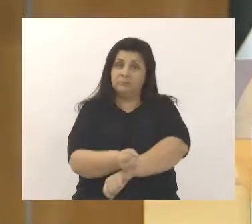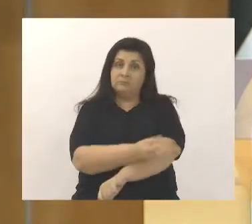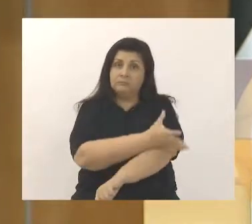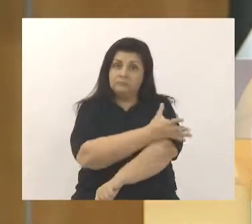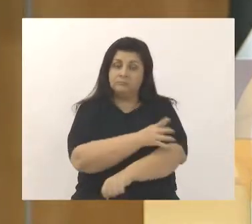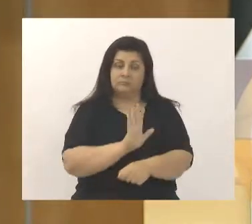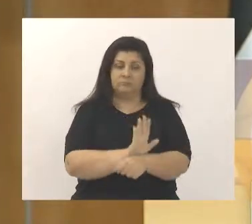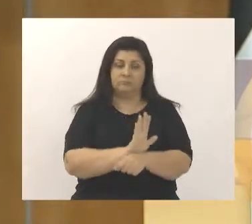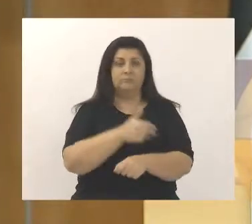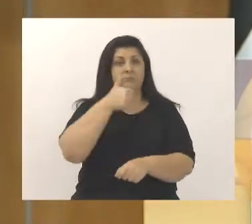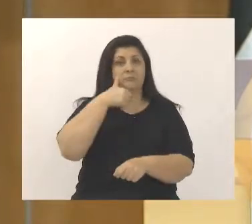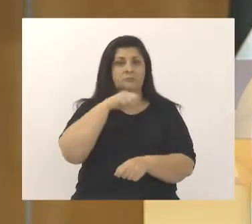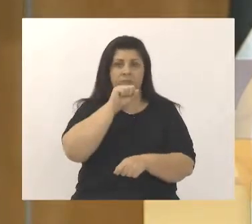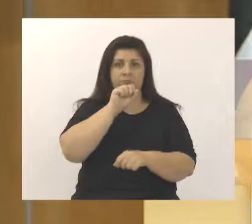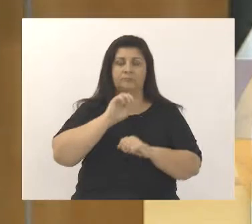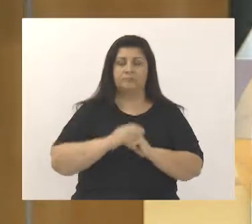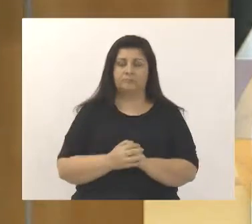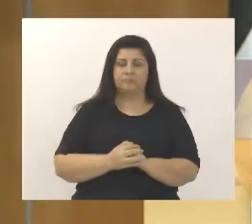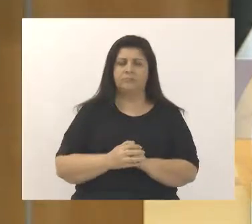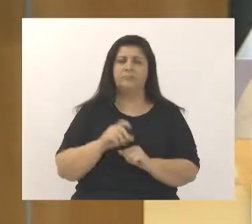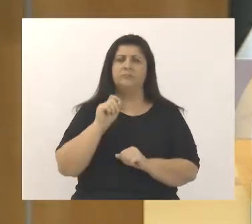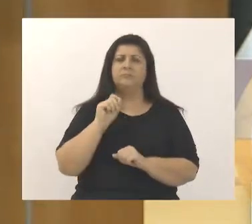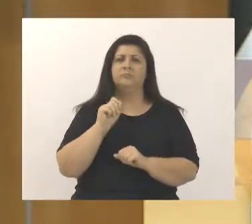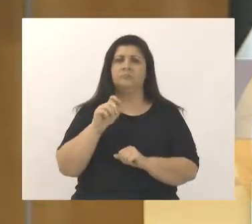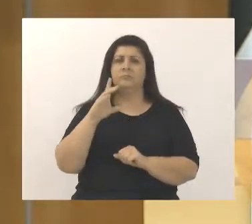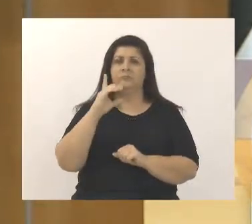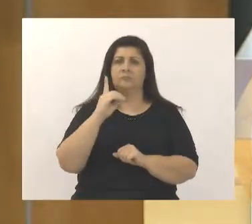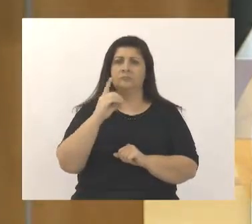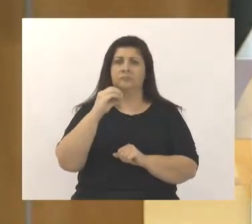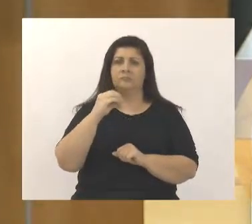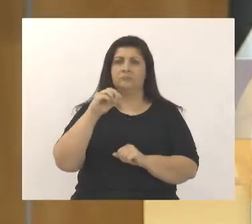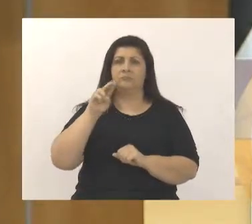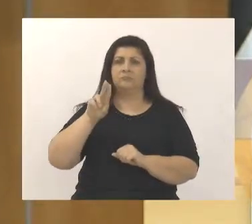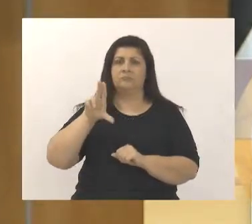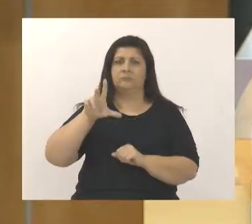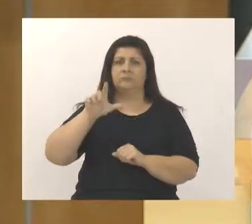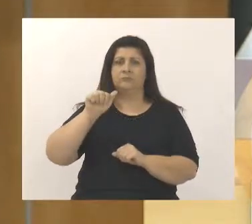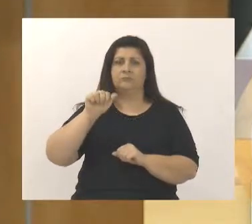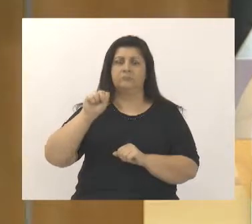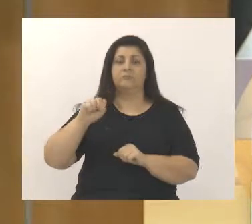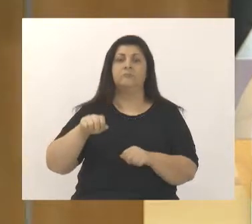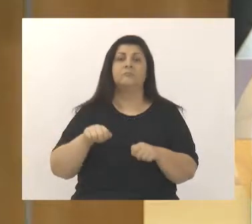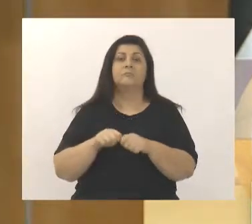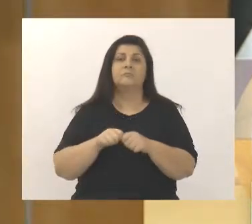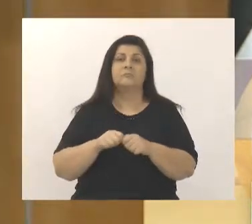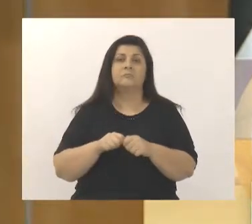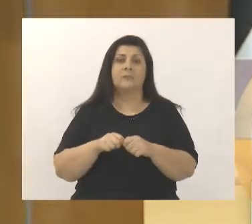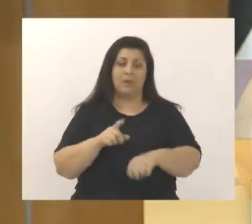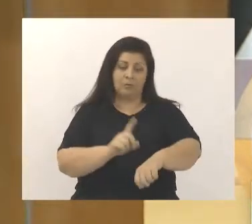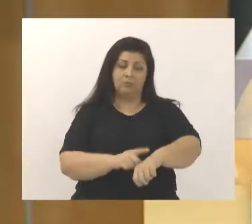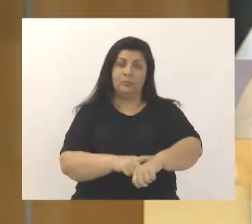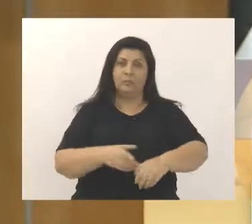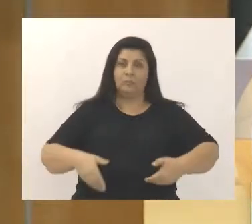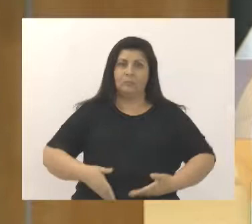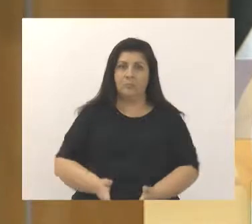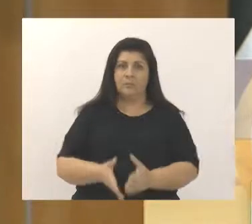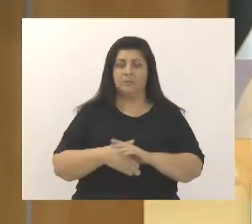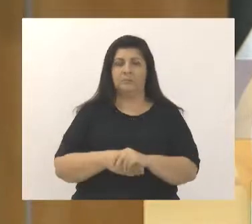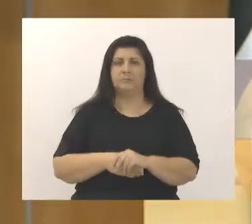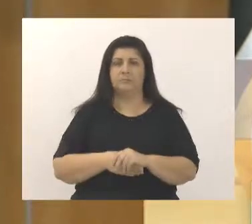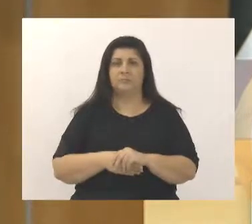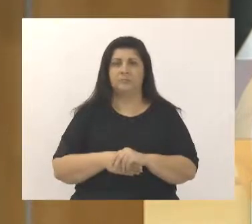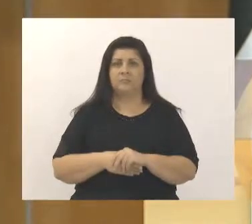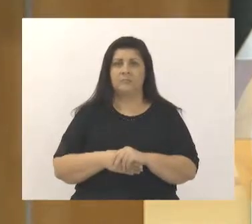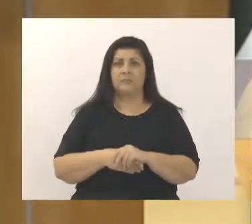parto. E o que as doulas elas fazem durante o trabalho de parto? As doulas funcionam como uma interface entre